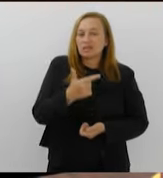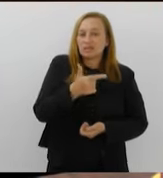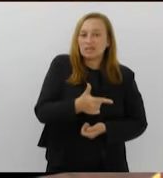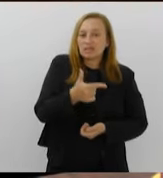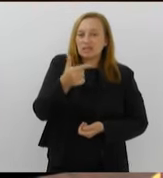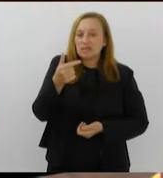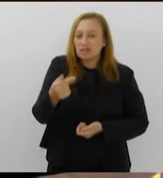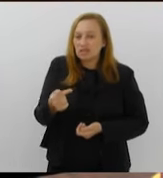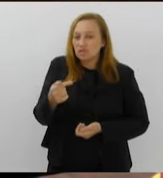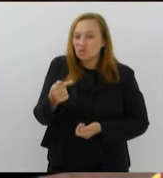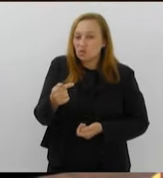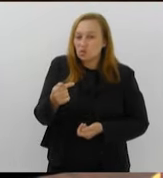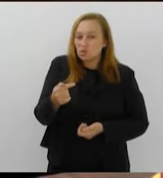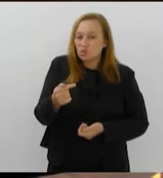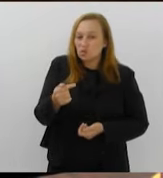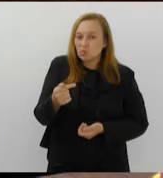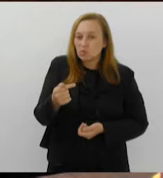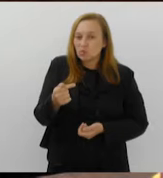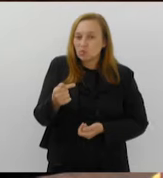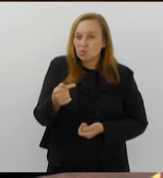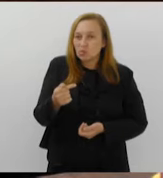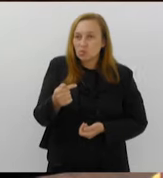17